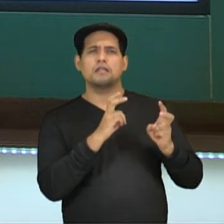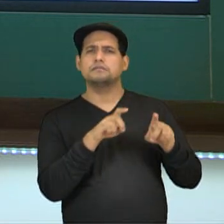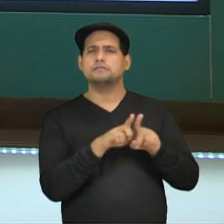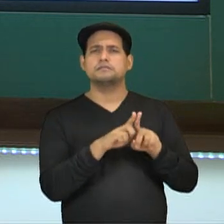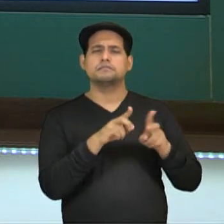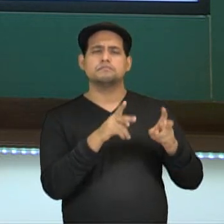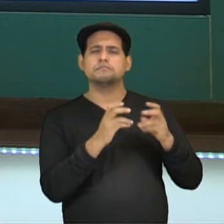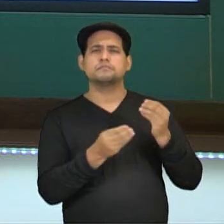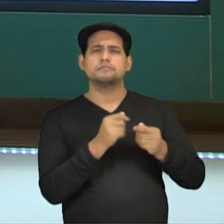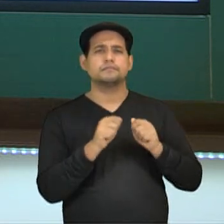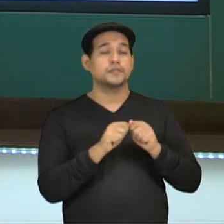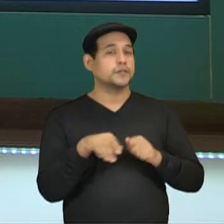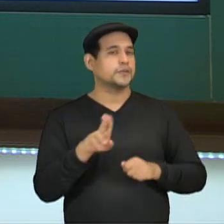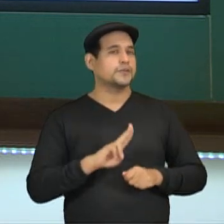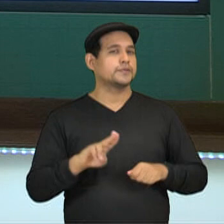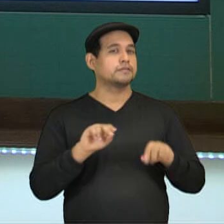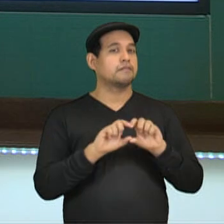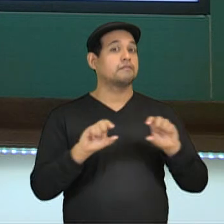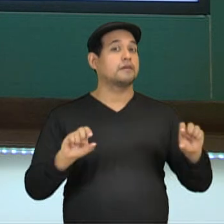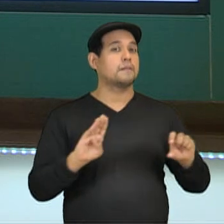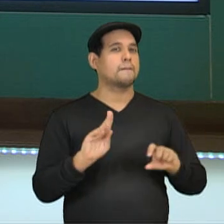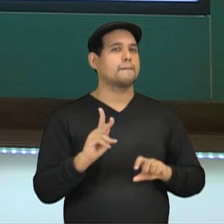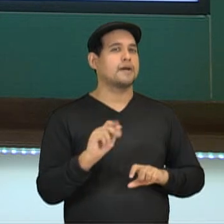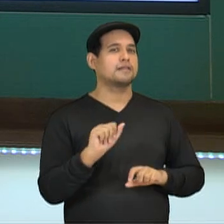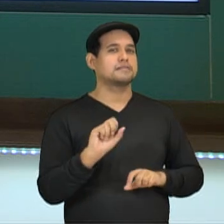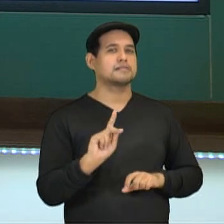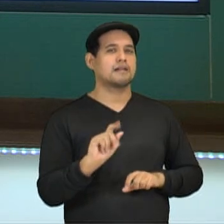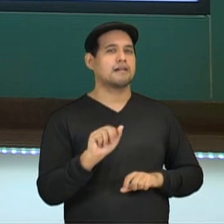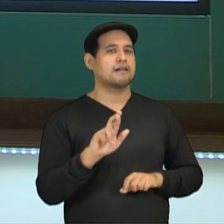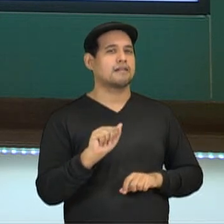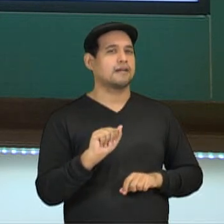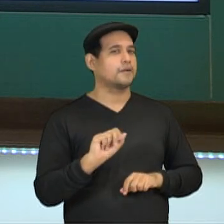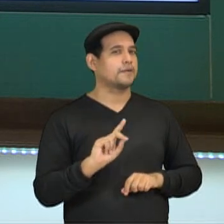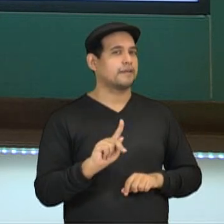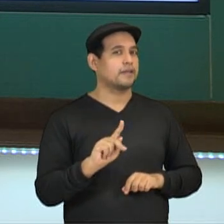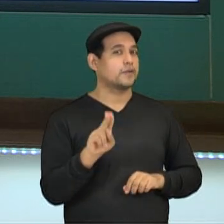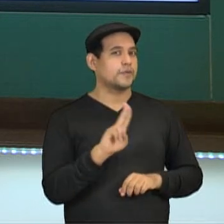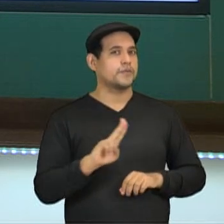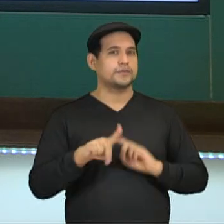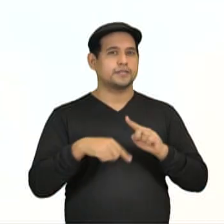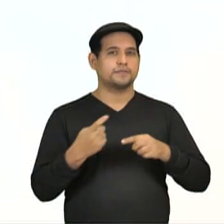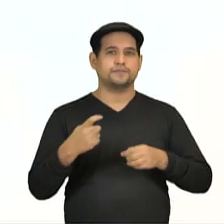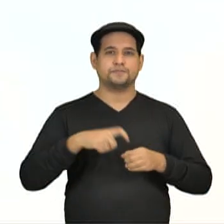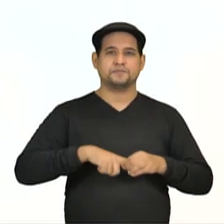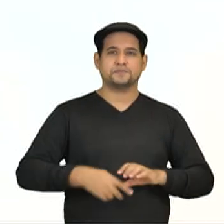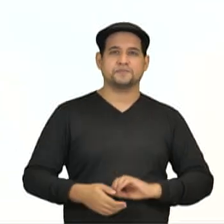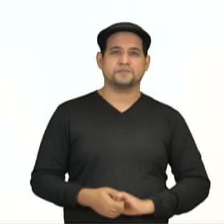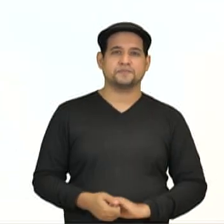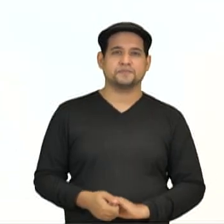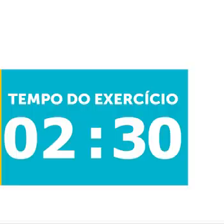dessa equação, utilizando a fórmula de Bhaskara, ok? Usa ela aí, eu já volto.